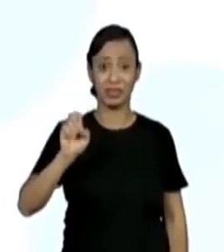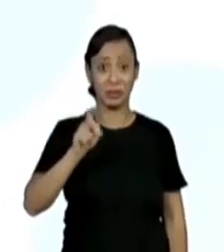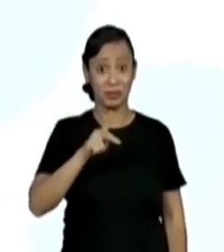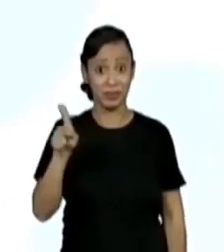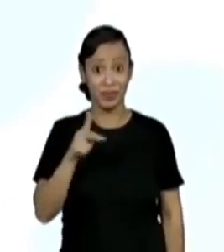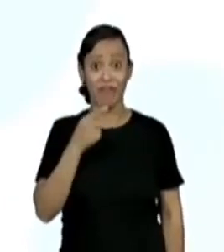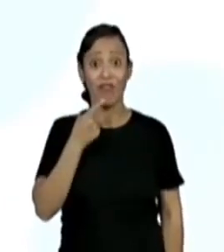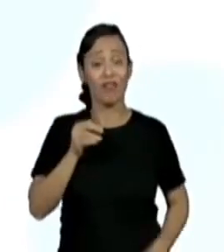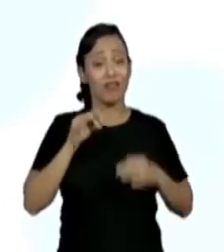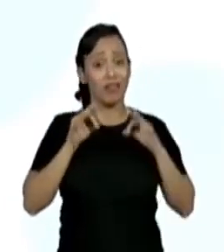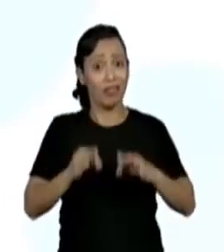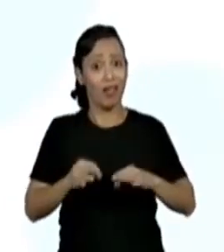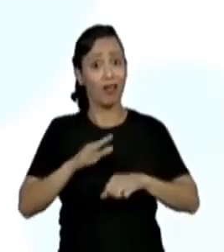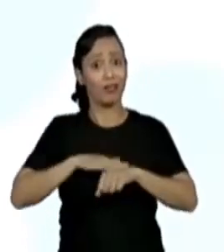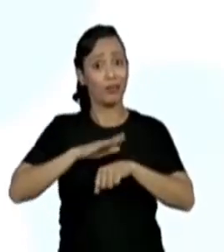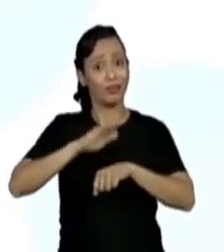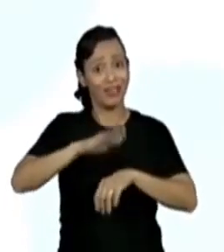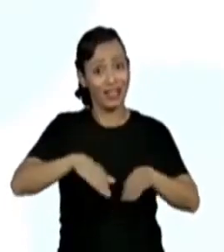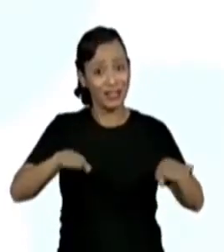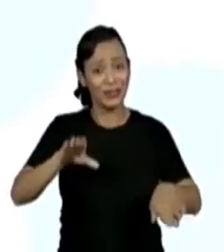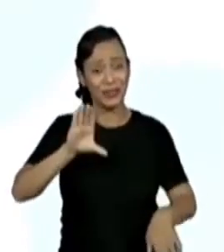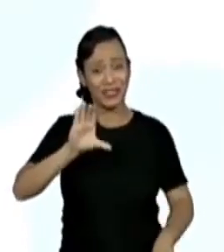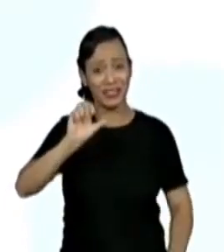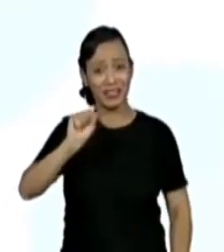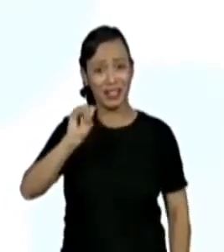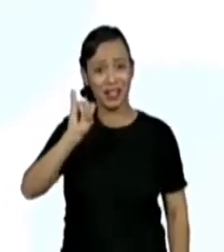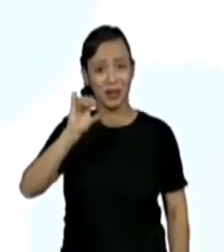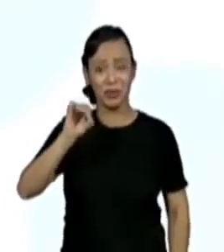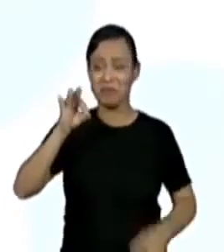Caio vamos seguir pra próxima